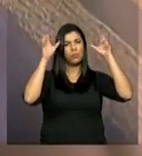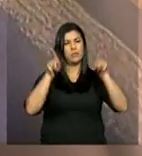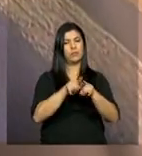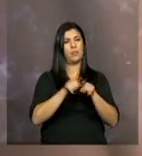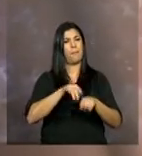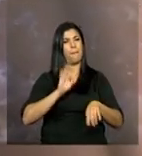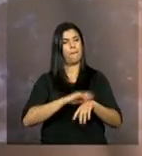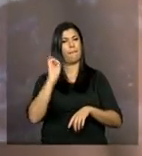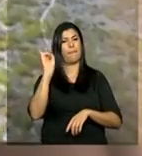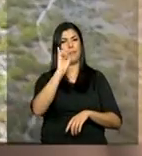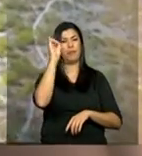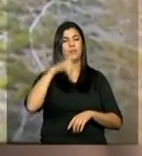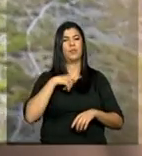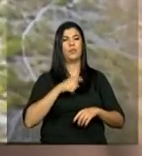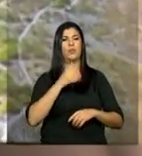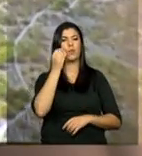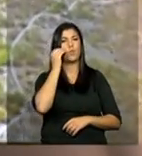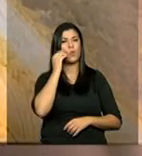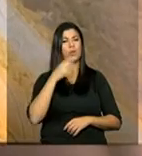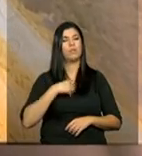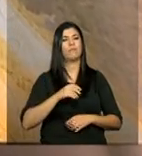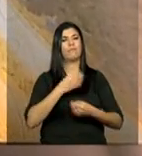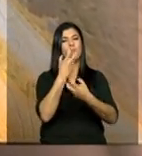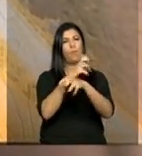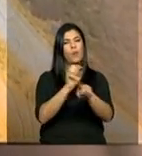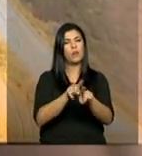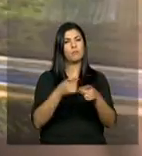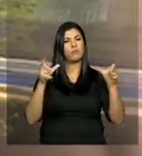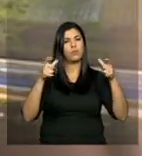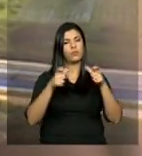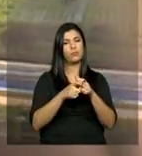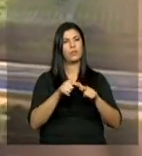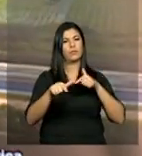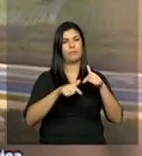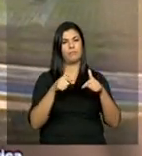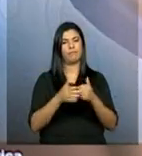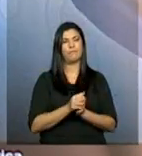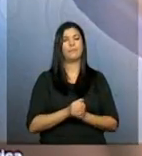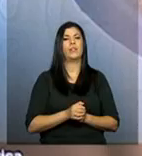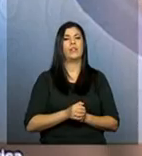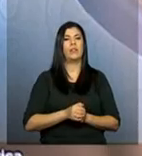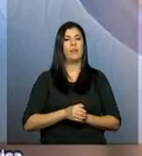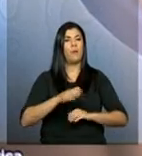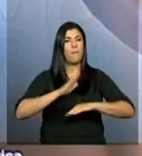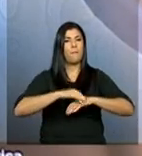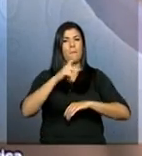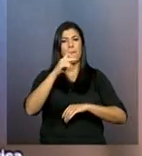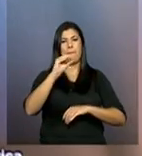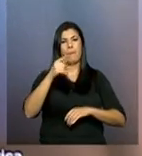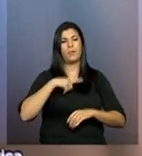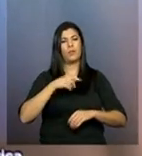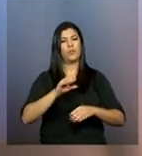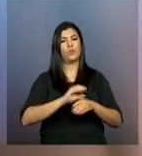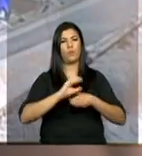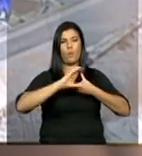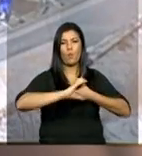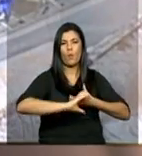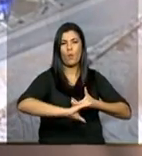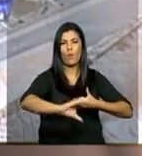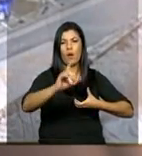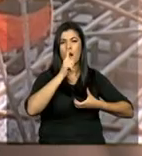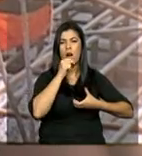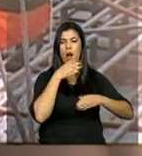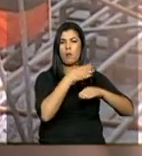possível conviver com a seca e reduzir seus danos. Com o PAC-2, o maior empreendimento de infraestrutura hídrica do